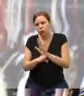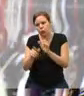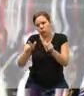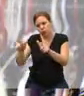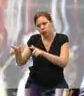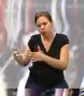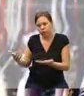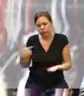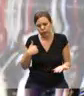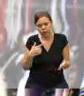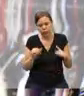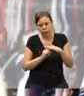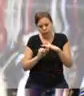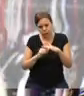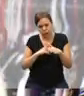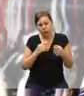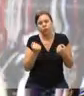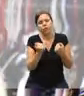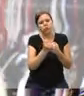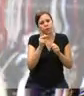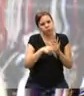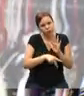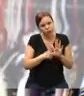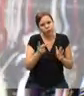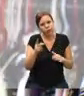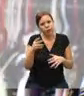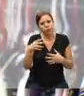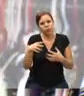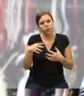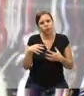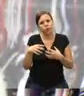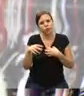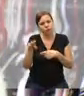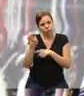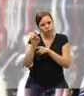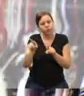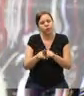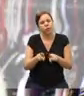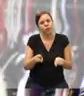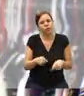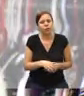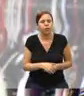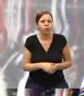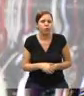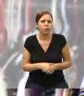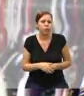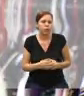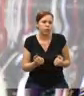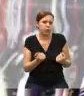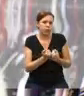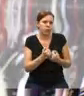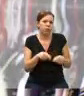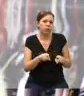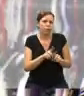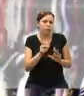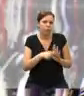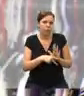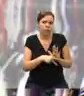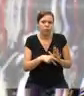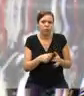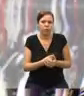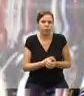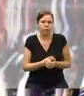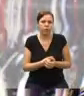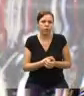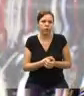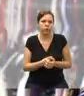Então a Fraternidade tem apoiado um projeto na Bahia. Também nós estamos apoiando um projeto lá em